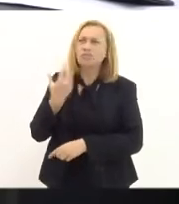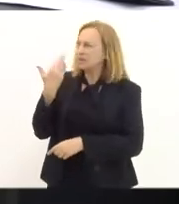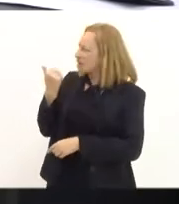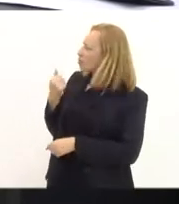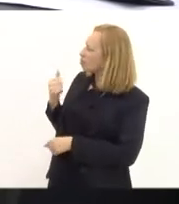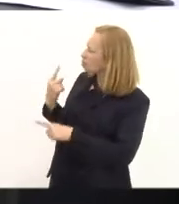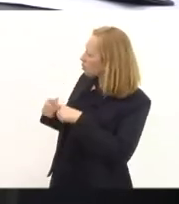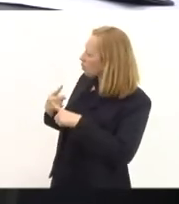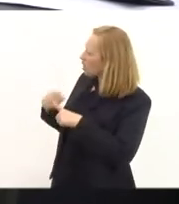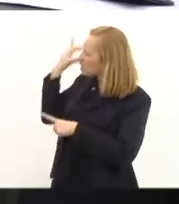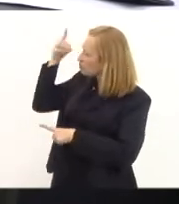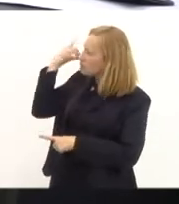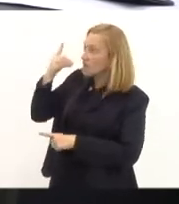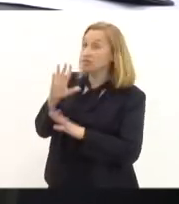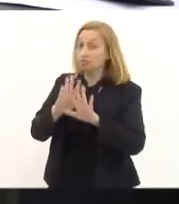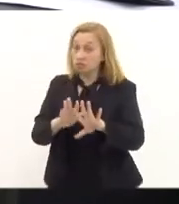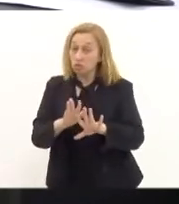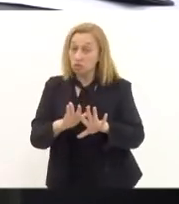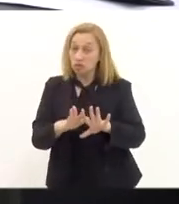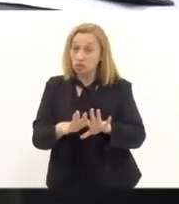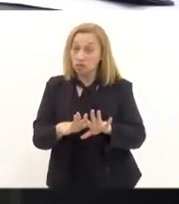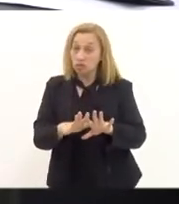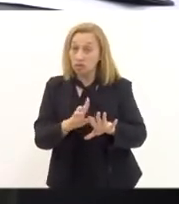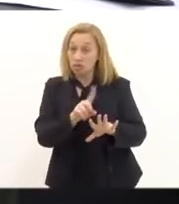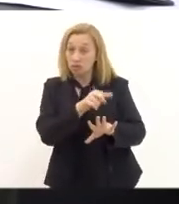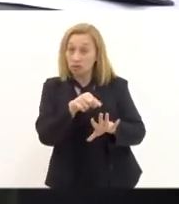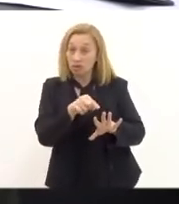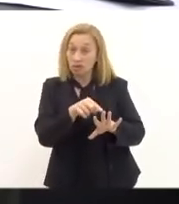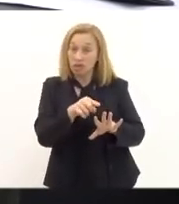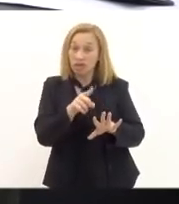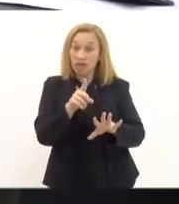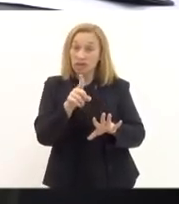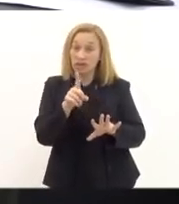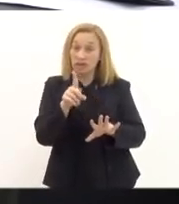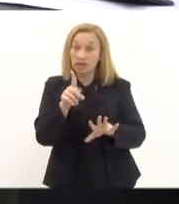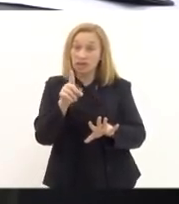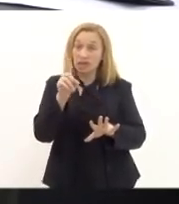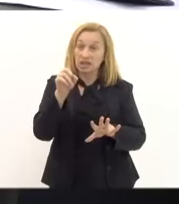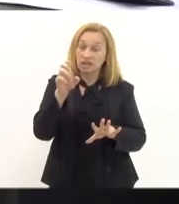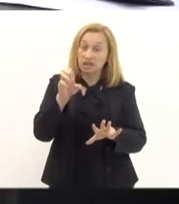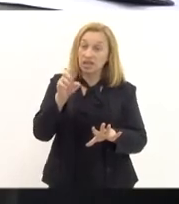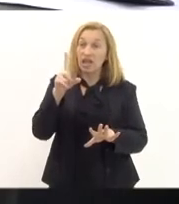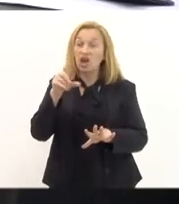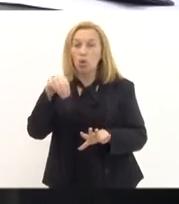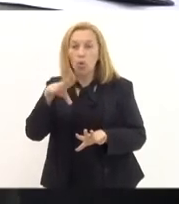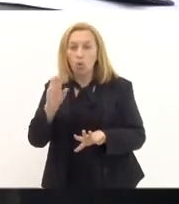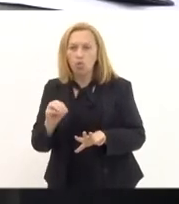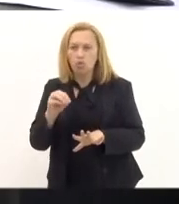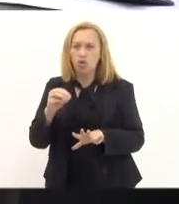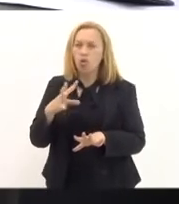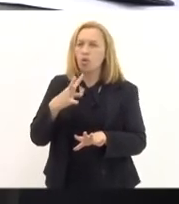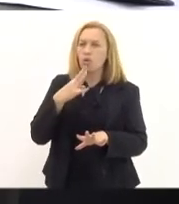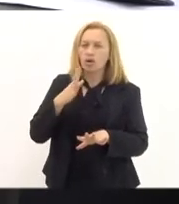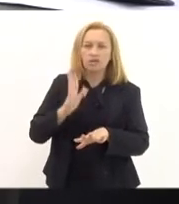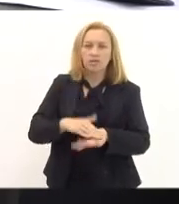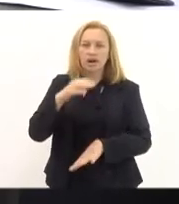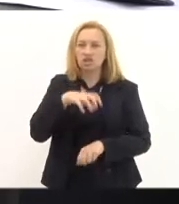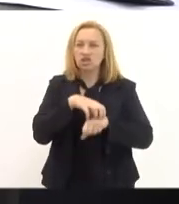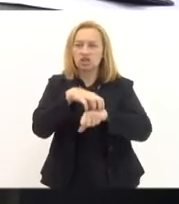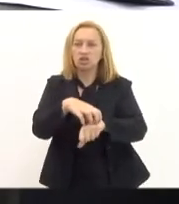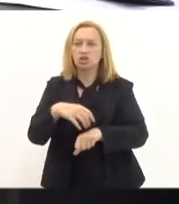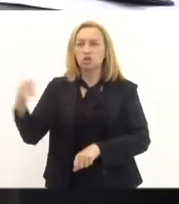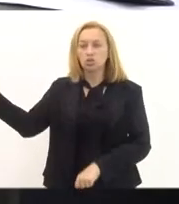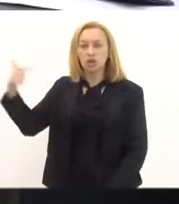Deputado com exceção do delmo que era da ramo o resto a maioria conhece tanto de transporte